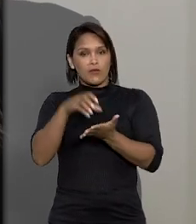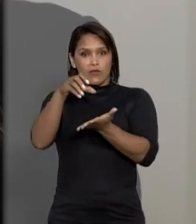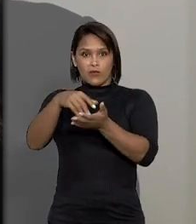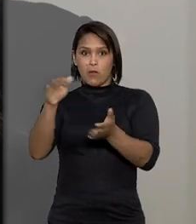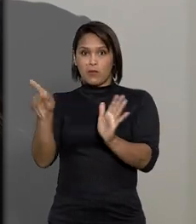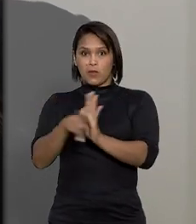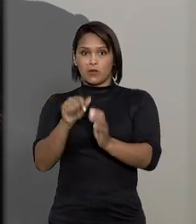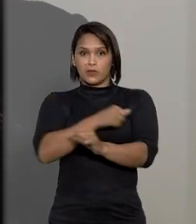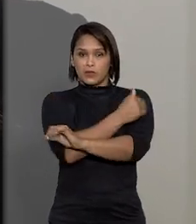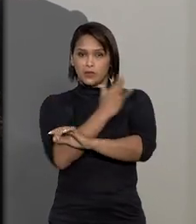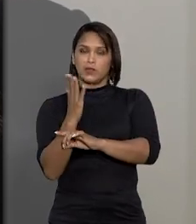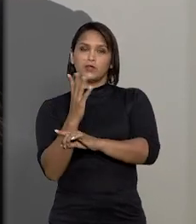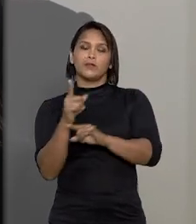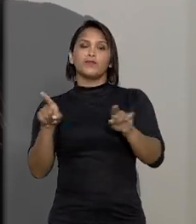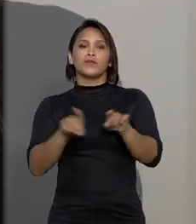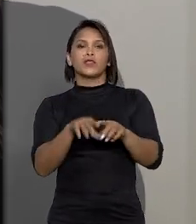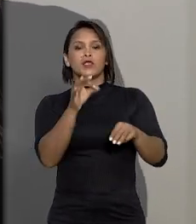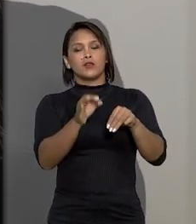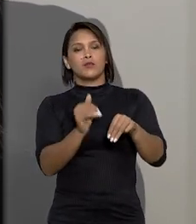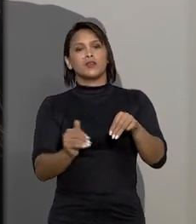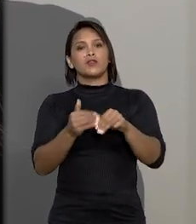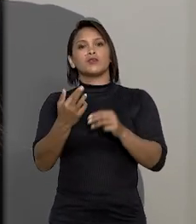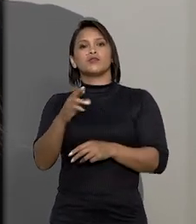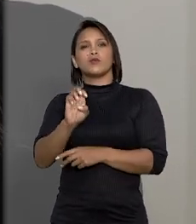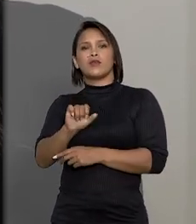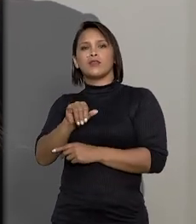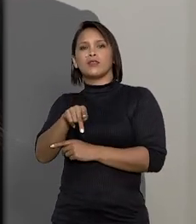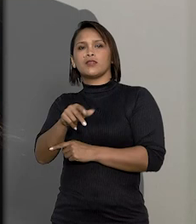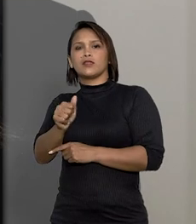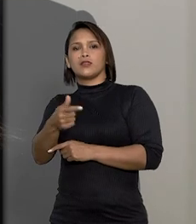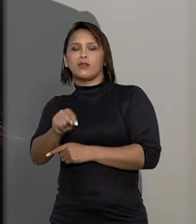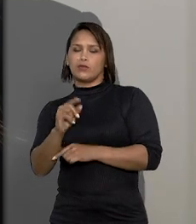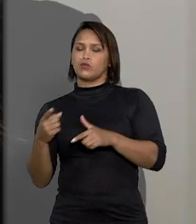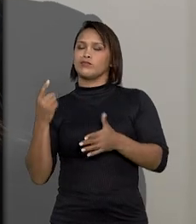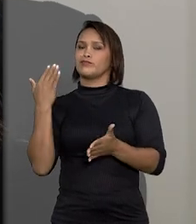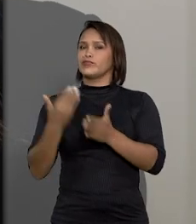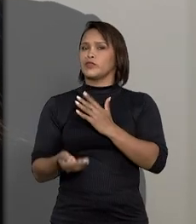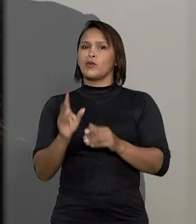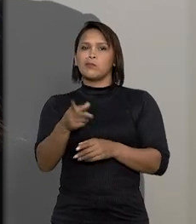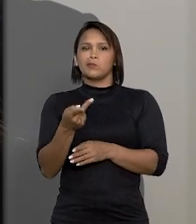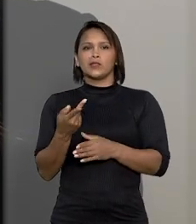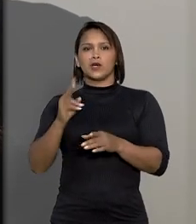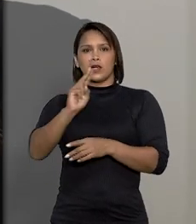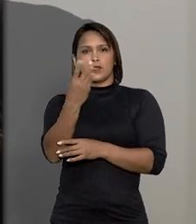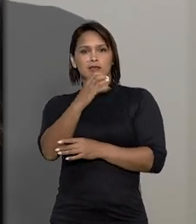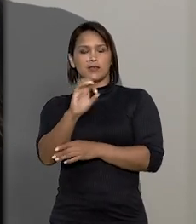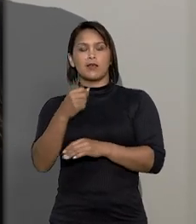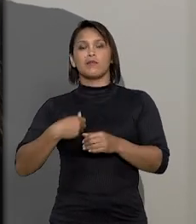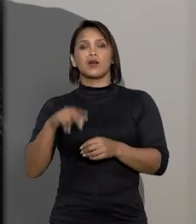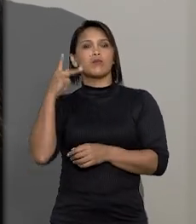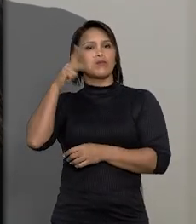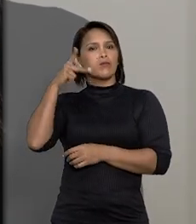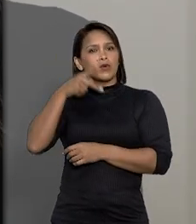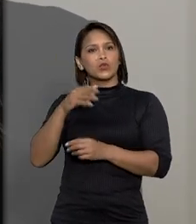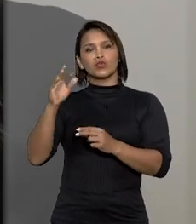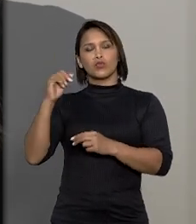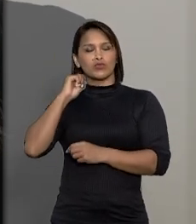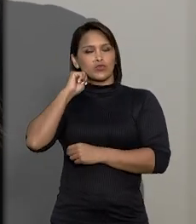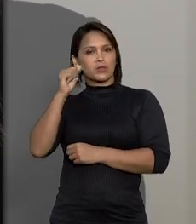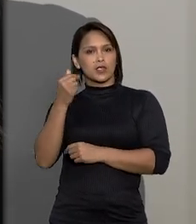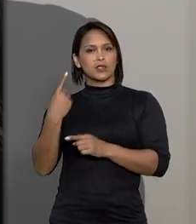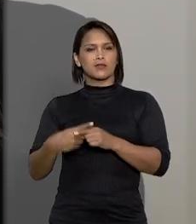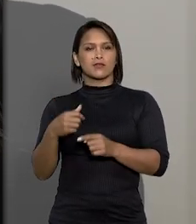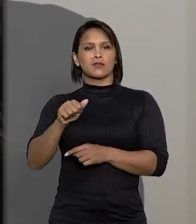órgãos ambientais. E o ministro Reinaldo Soares da Fonseca negou o pedido de liminar em habeas corpus para o promotor de justiça de Minas